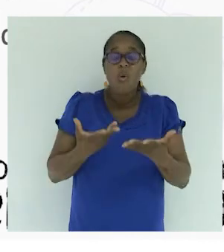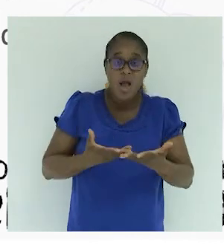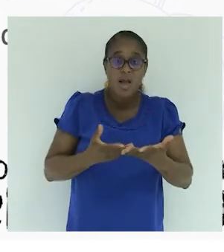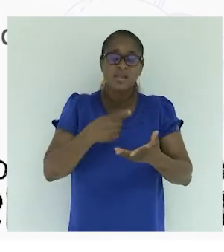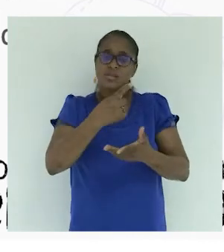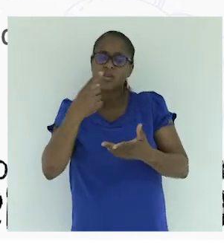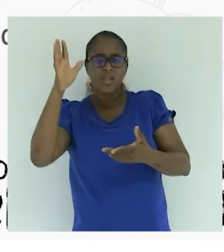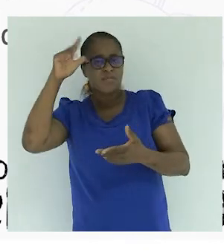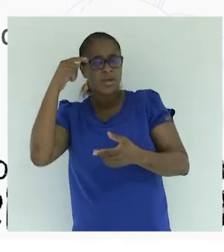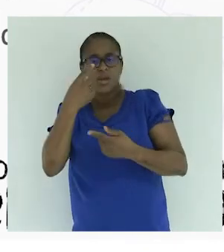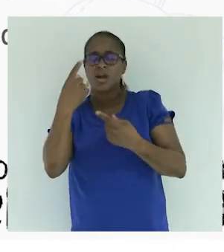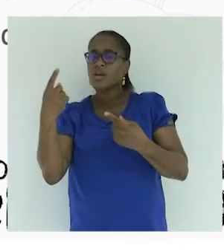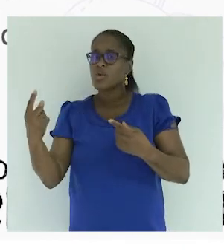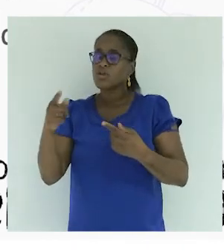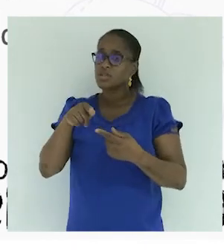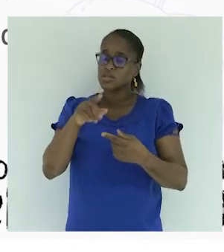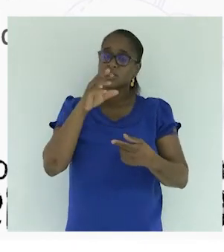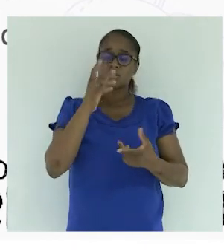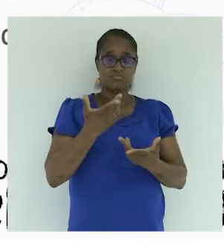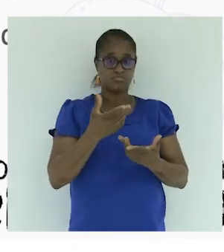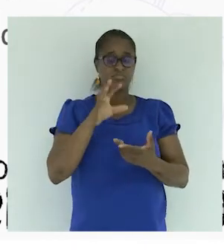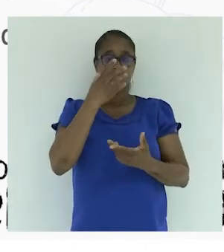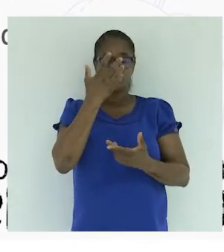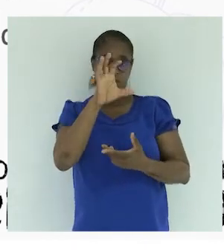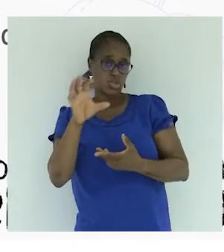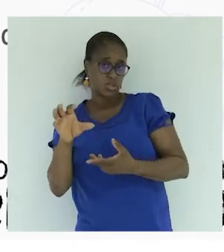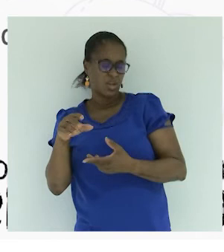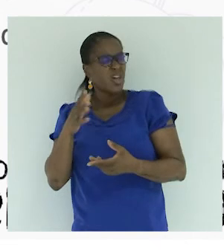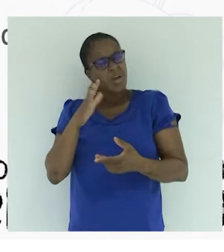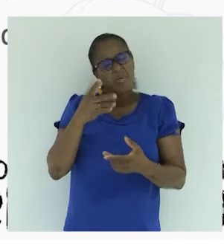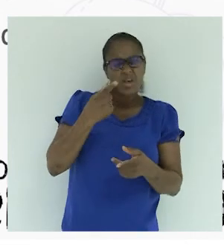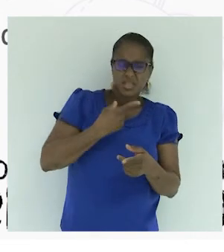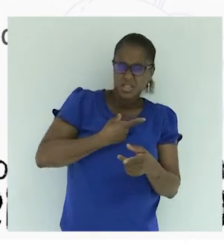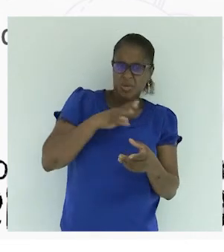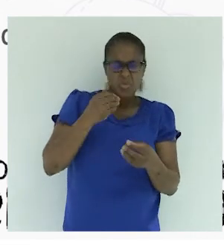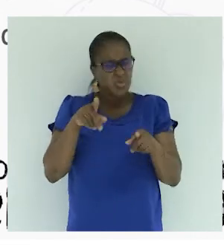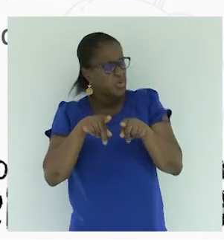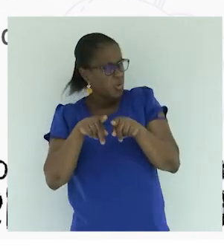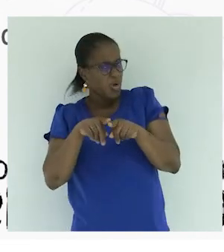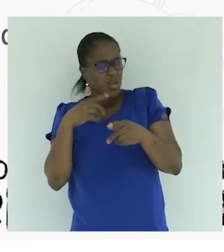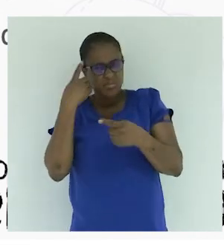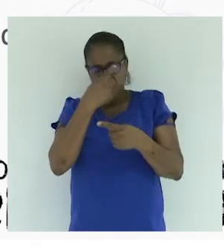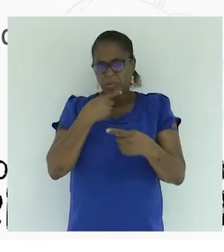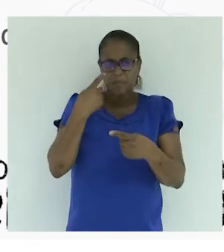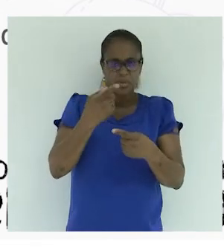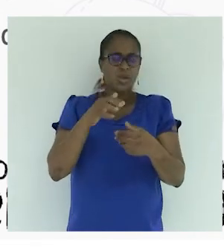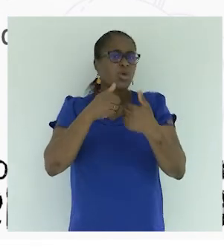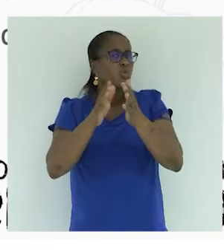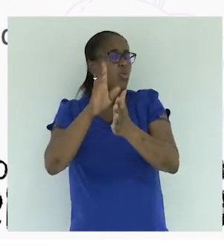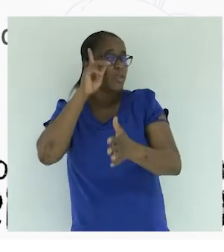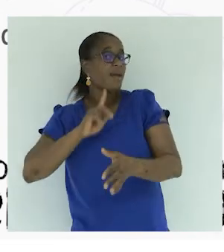cada um dos continentes. Embora sejam muito semelhantes no aspecto, todas elas